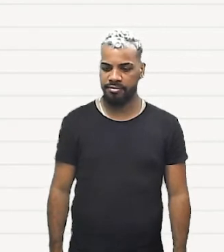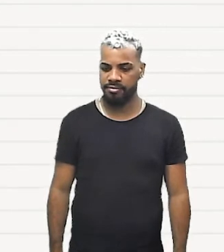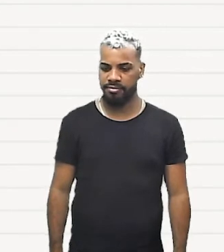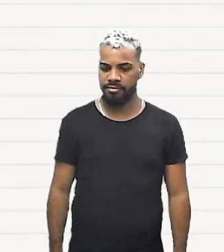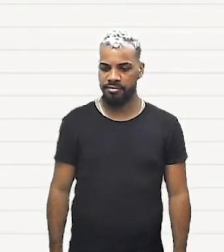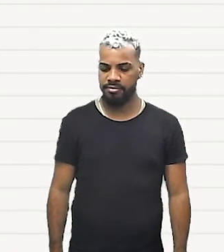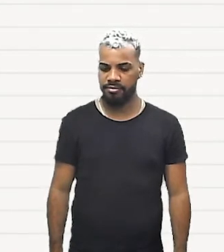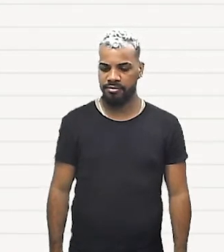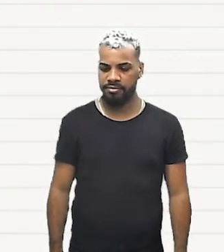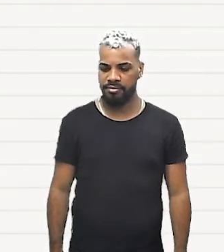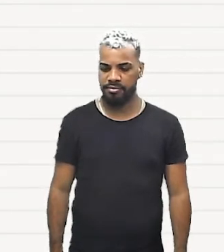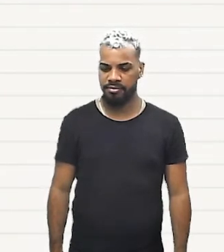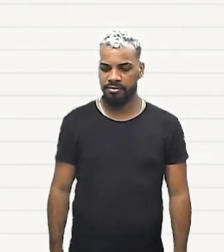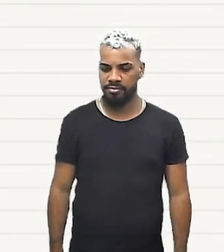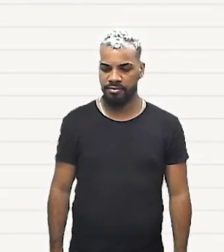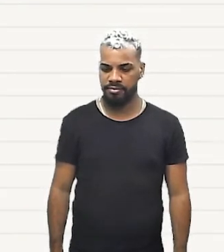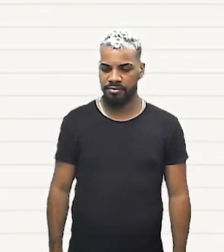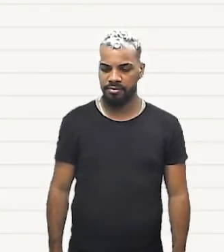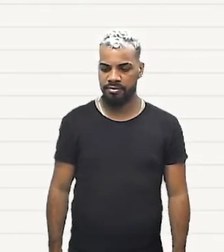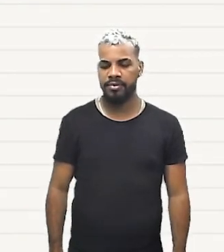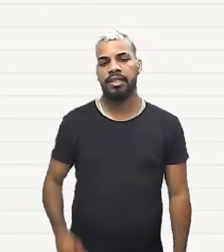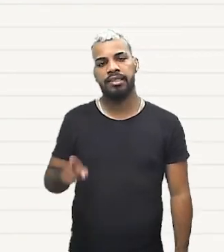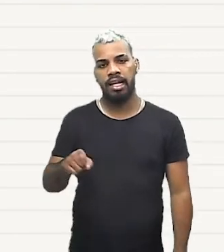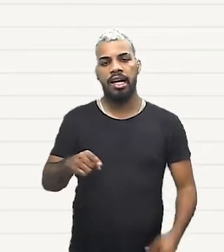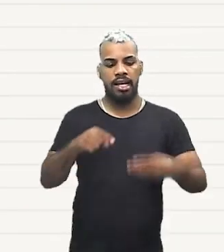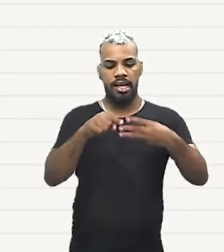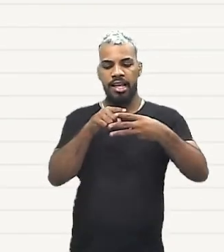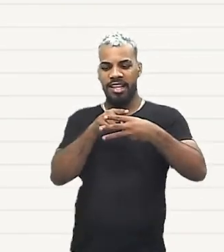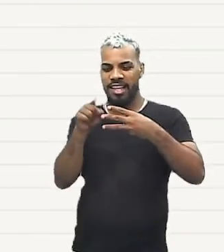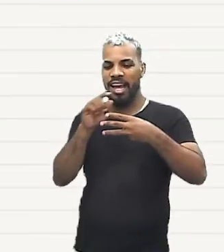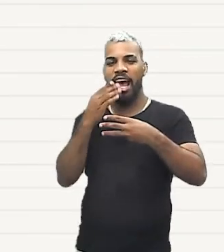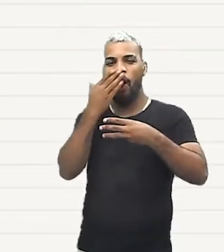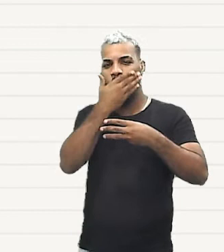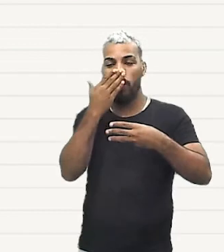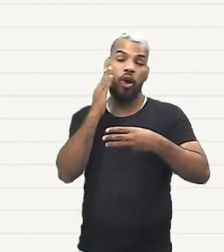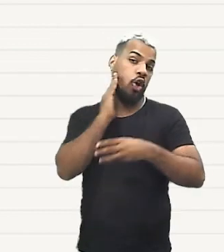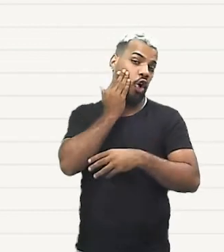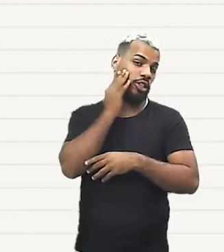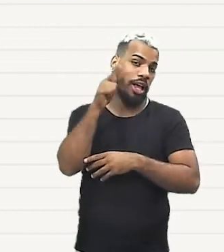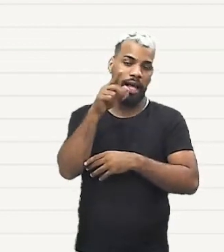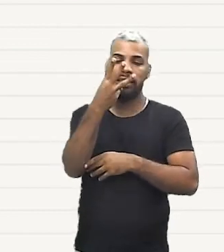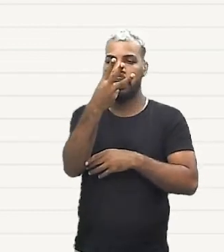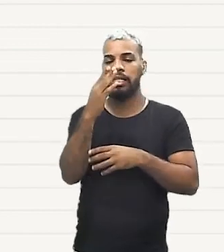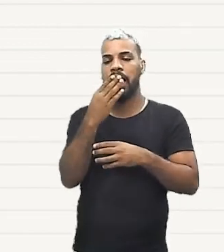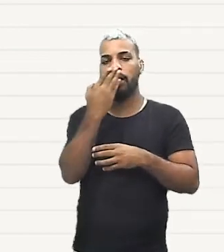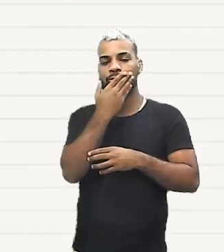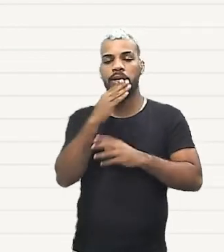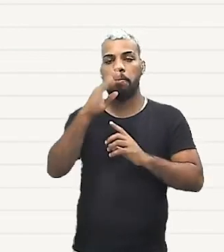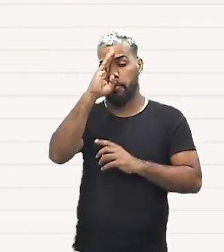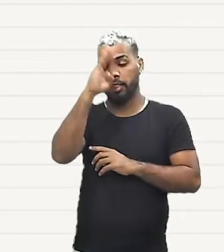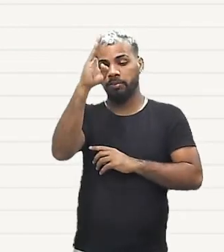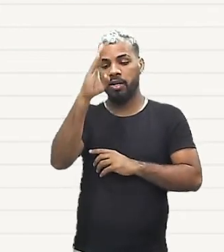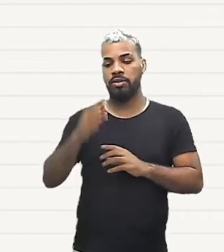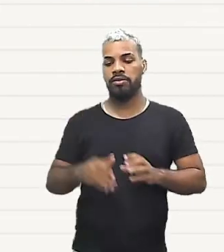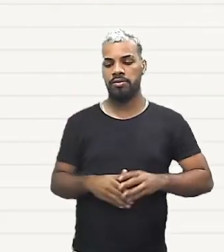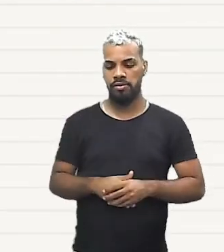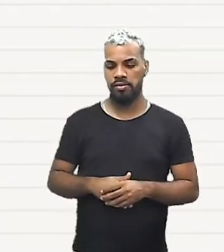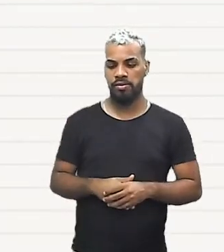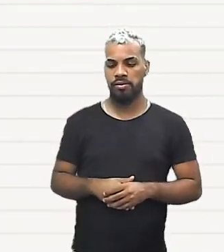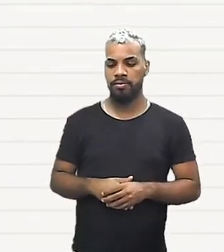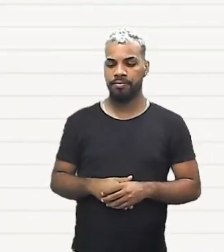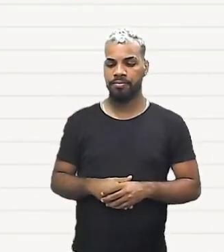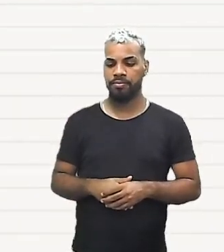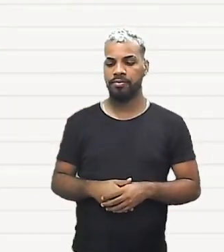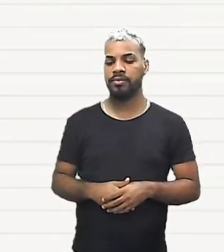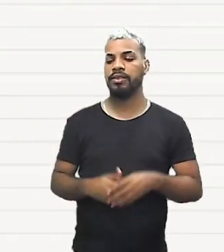são os três açúcares principais classificados conexose ou seja são tipos de monossacarídeos são os menores aí